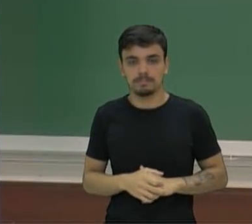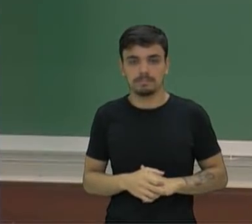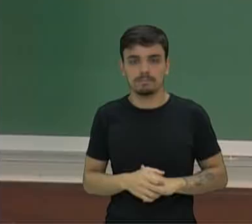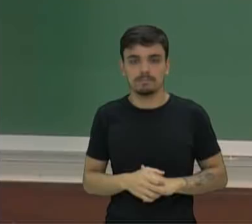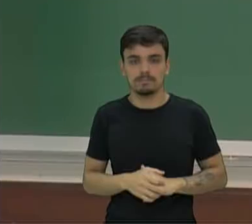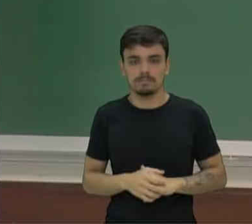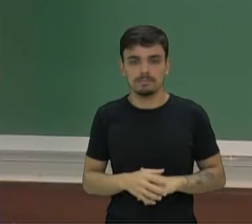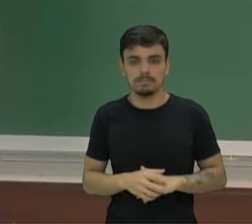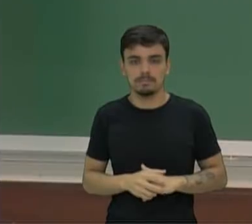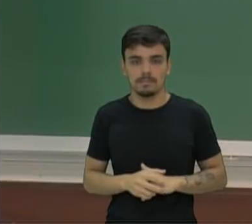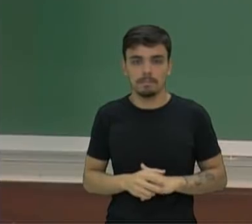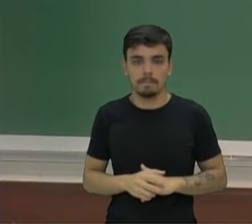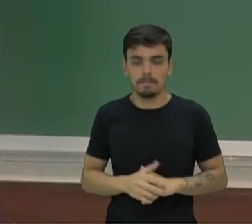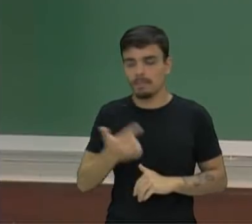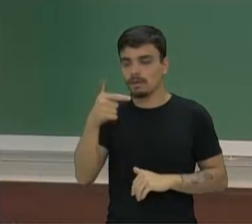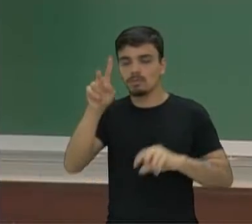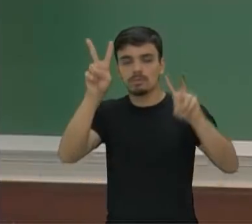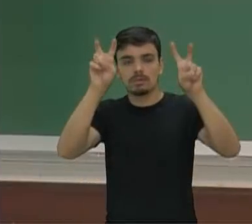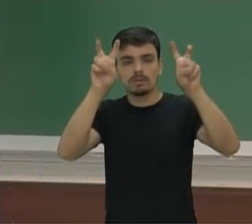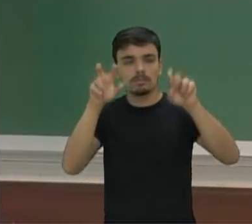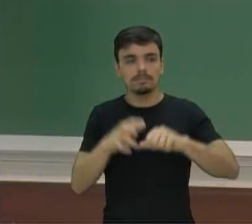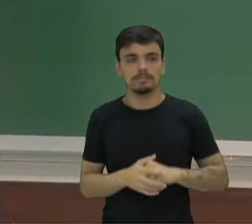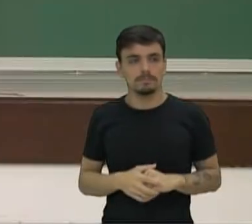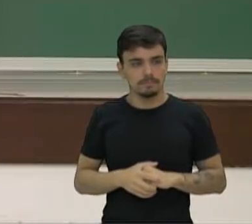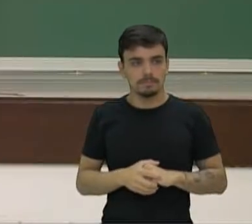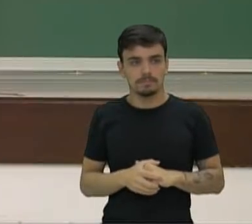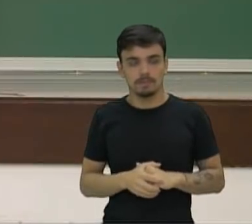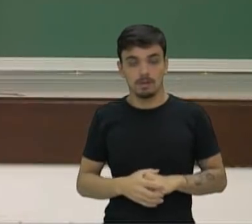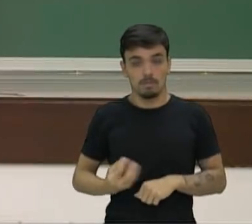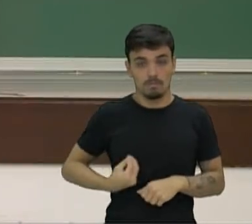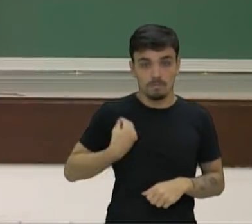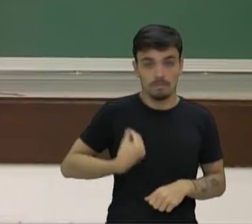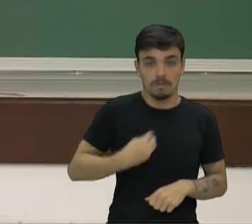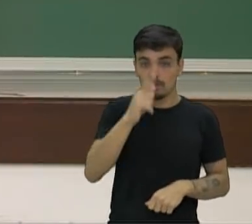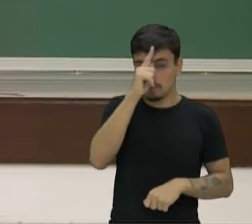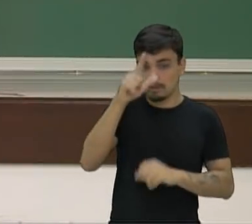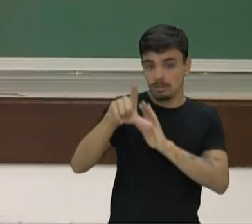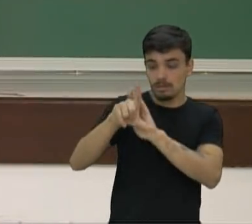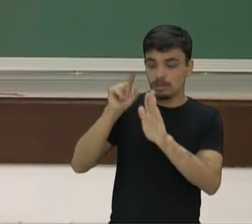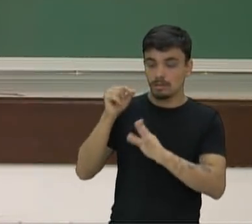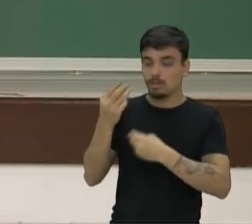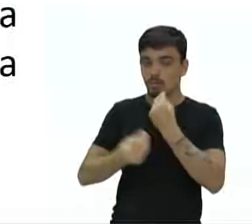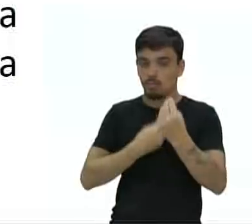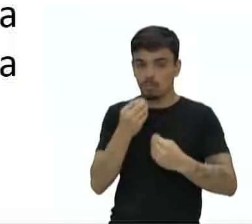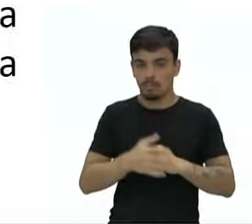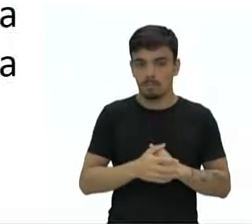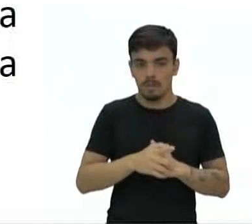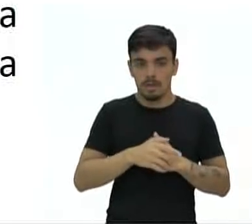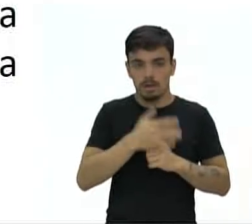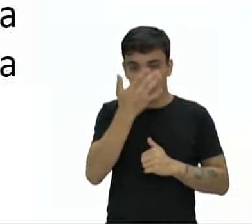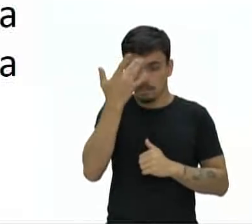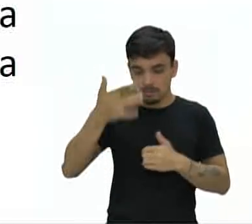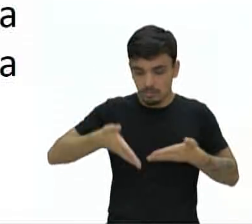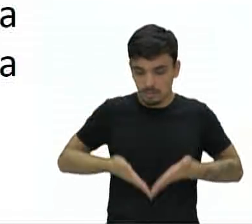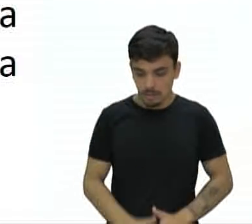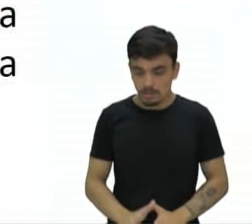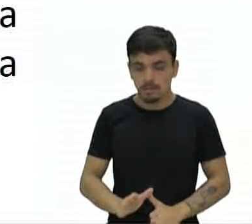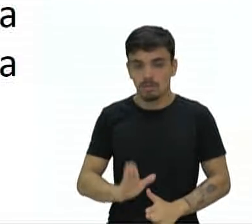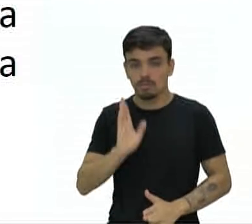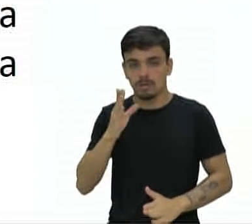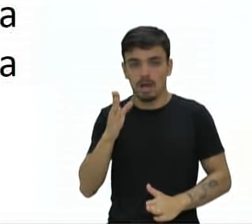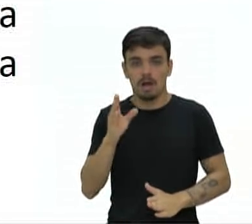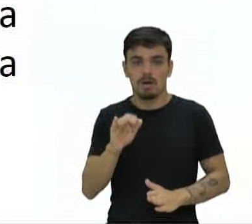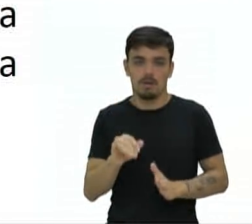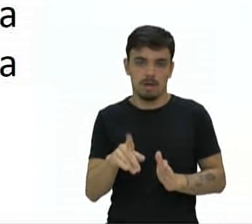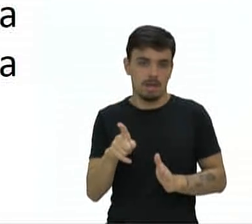né? Convenhamos. Próximo tema. A vida na Grécia Antiga. Na Grécia, os recém-nascidos eram lavados com água,